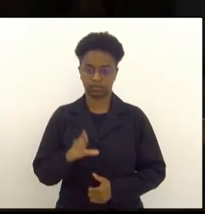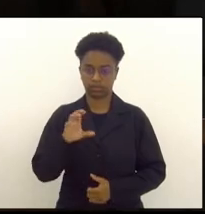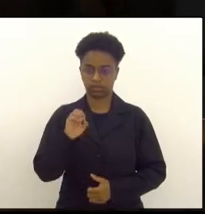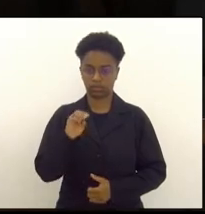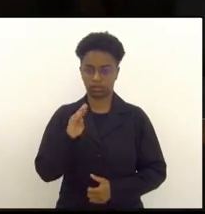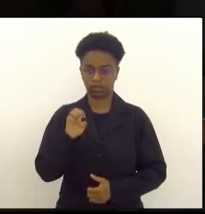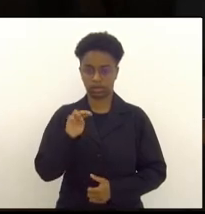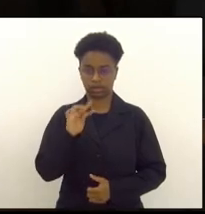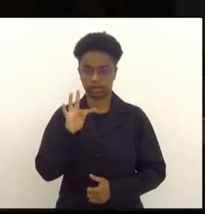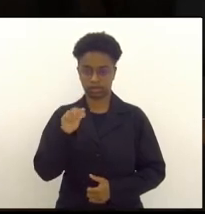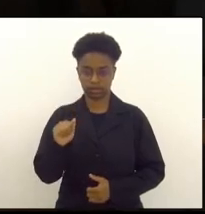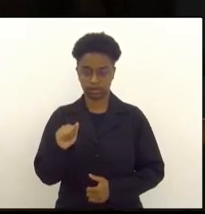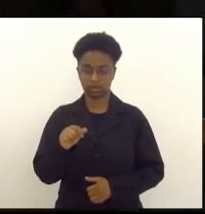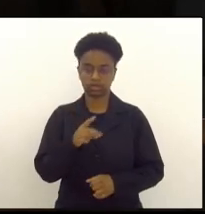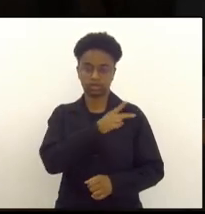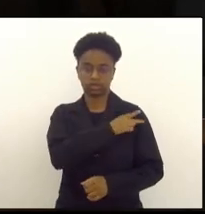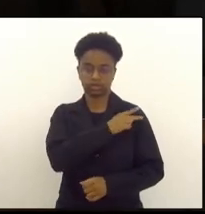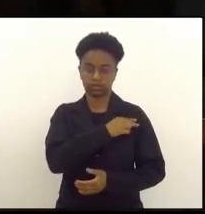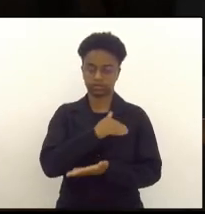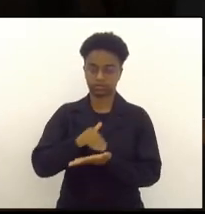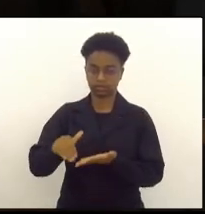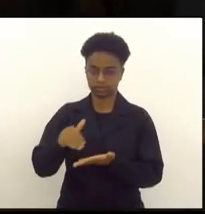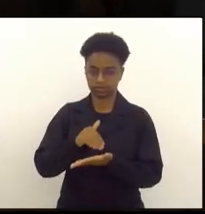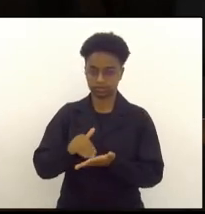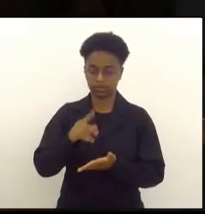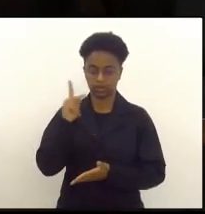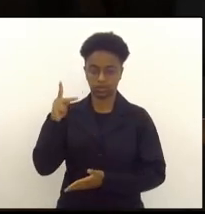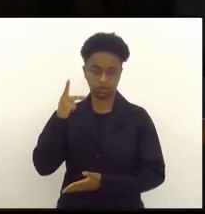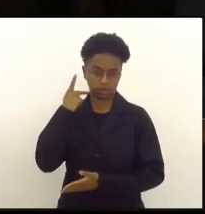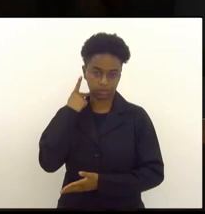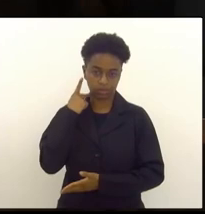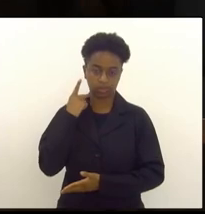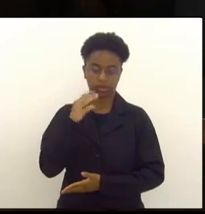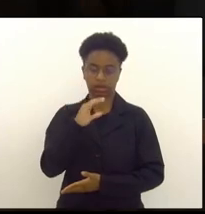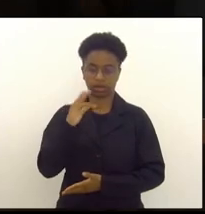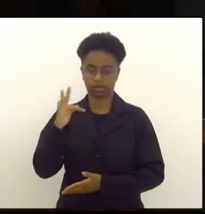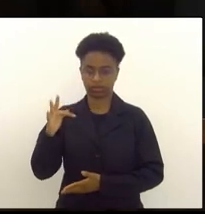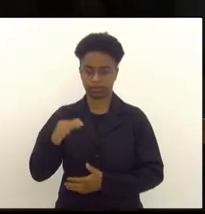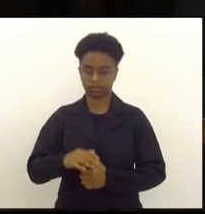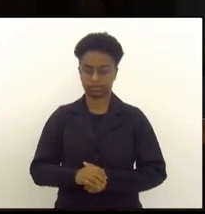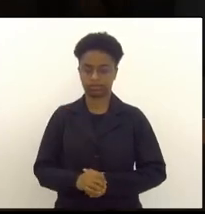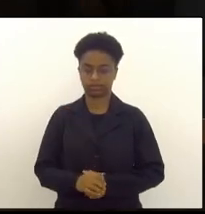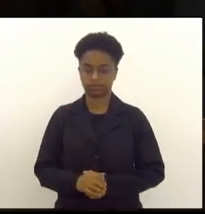Roberta Ferreira, chefe da Secretaria da Procuradoria de Cabo Frio.